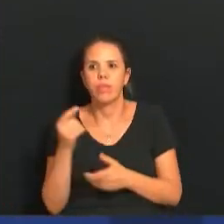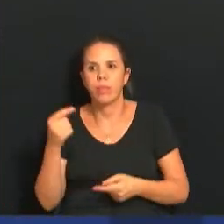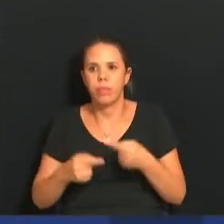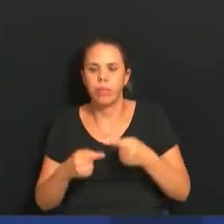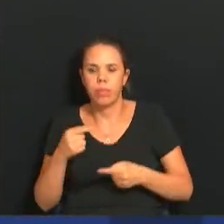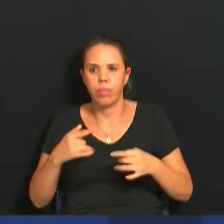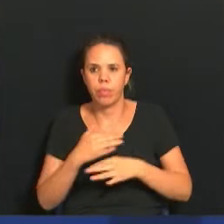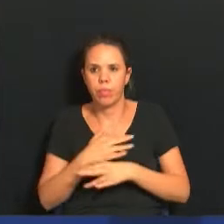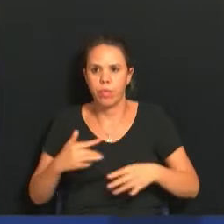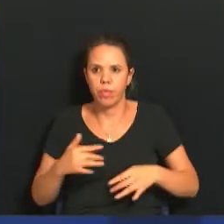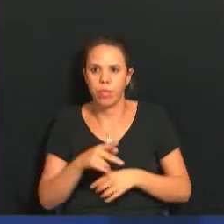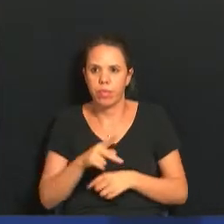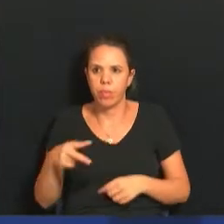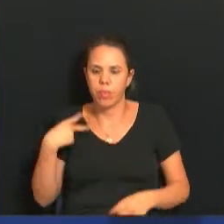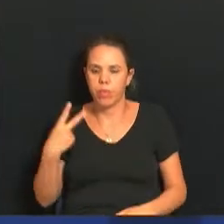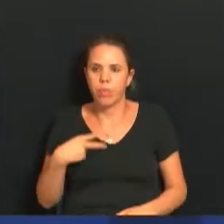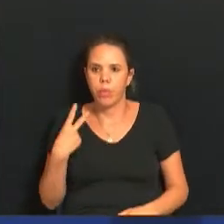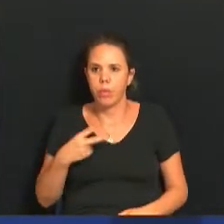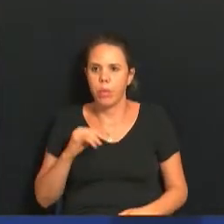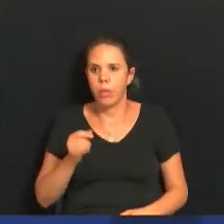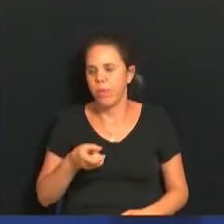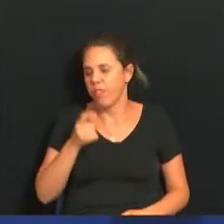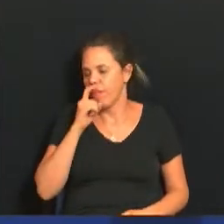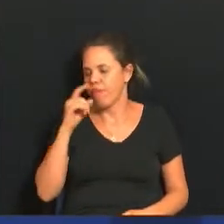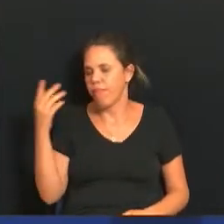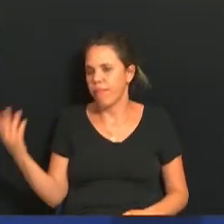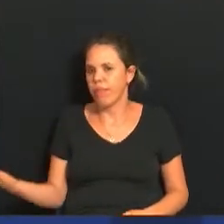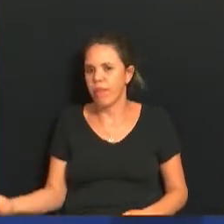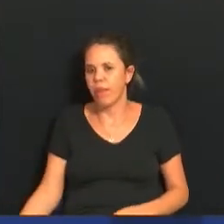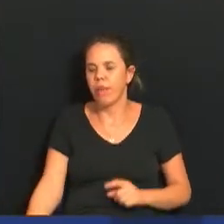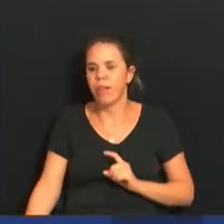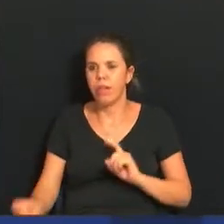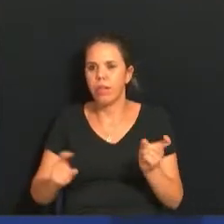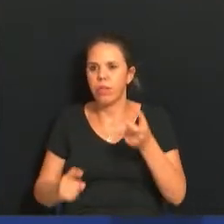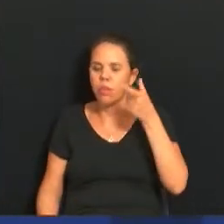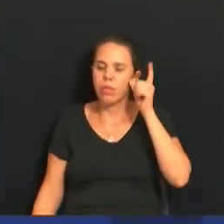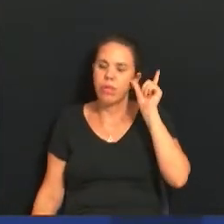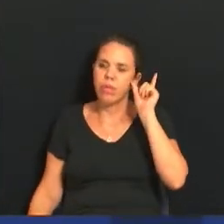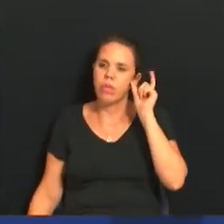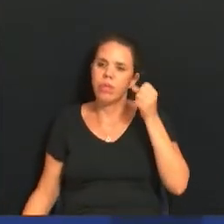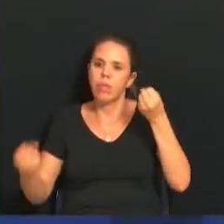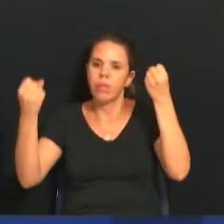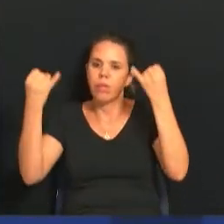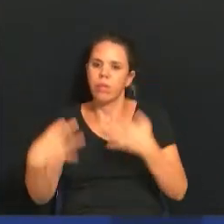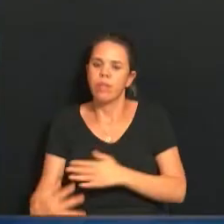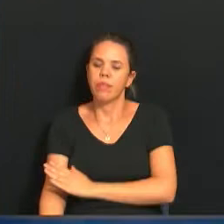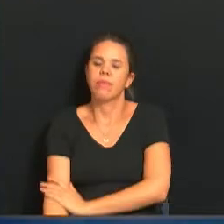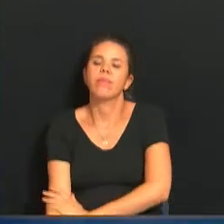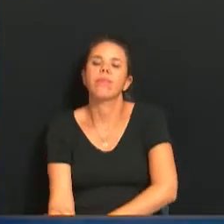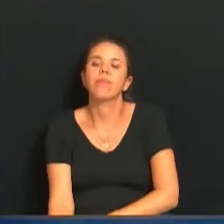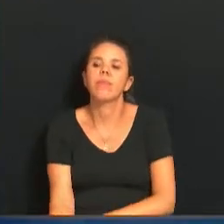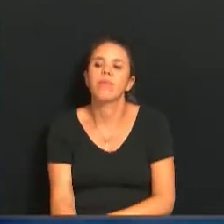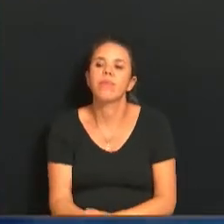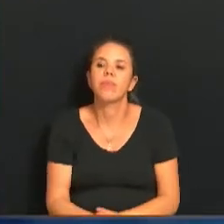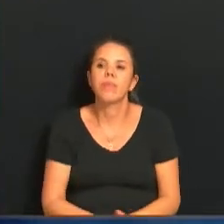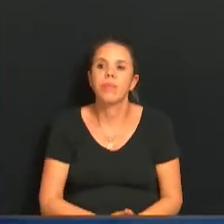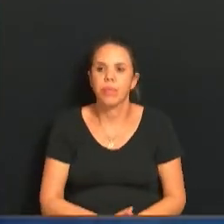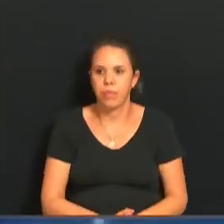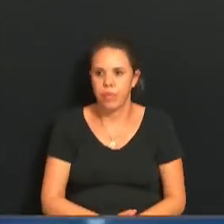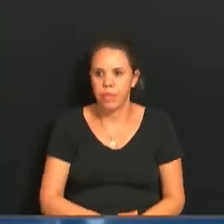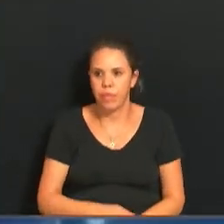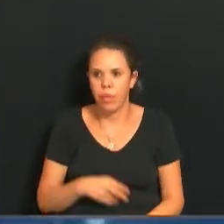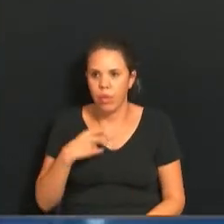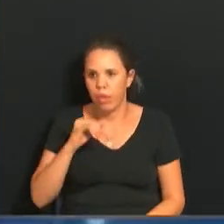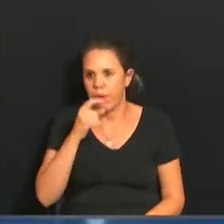Urbana, presidida pelo vereador Jorge Schneider, se reuniu ontem para esclarecer essa questão. O